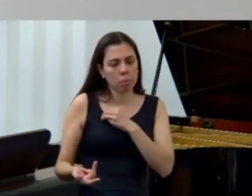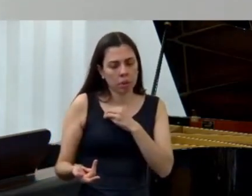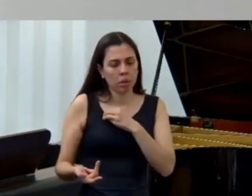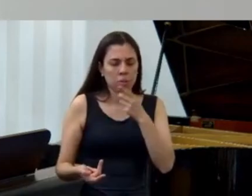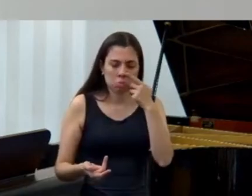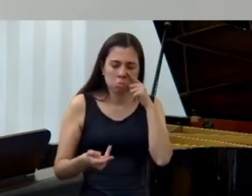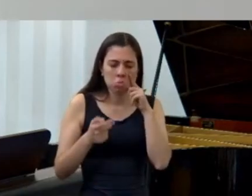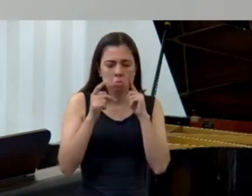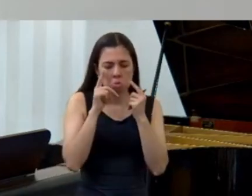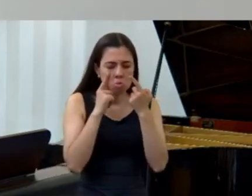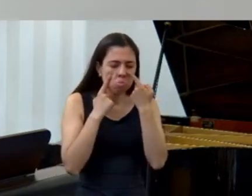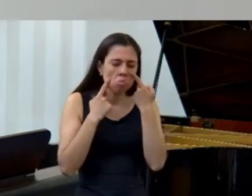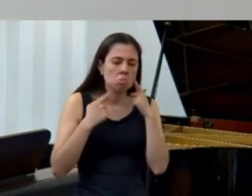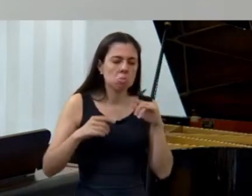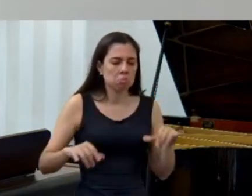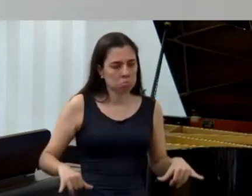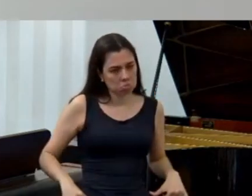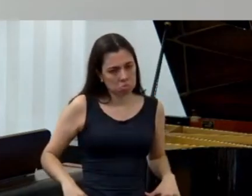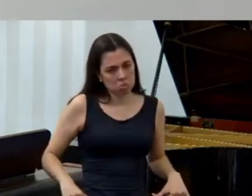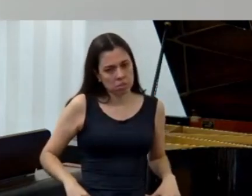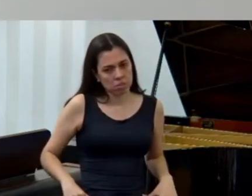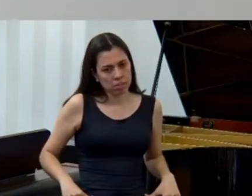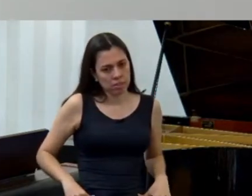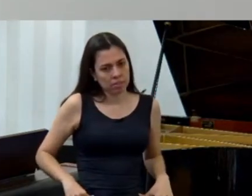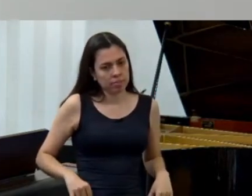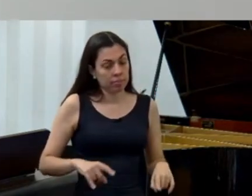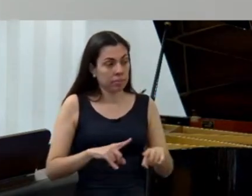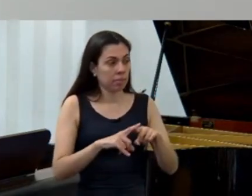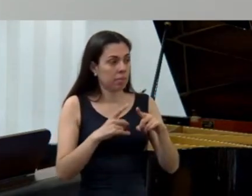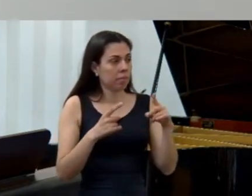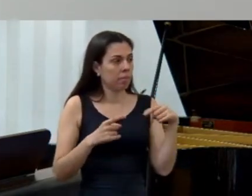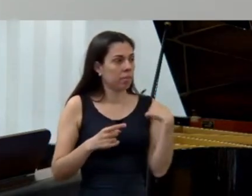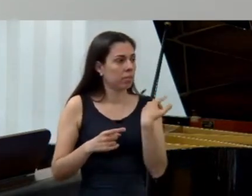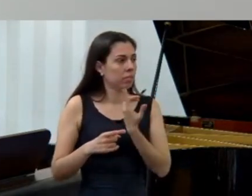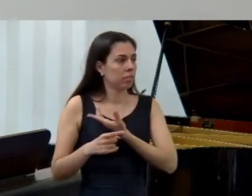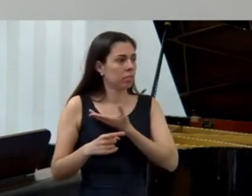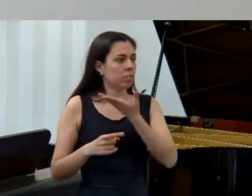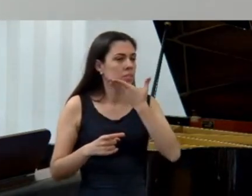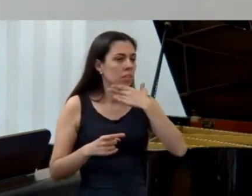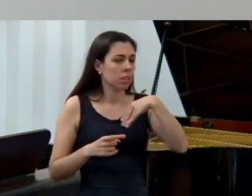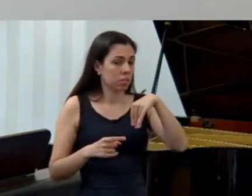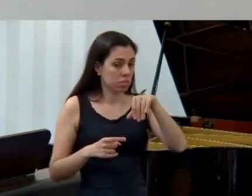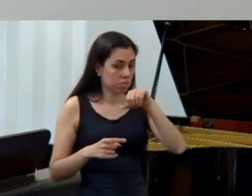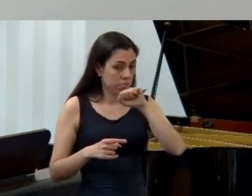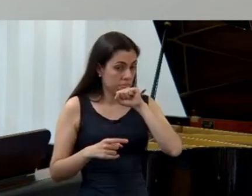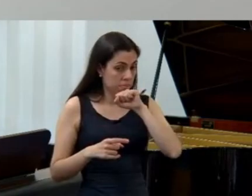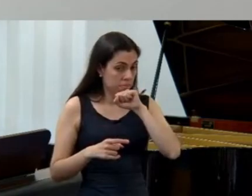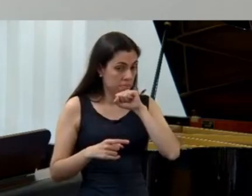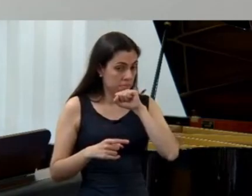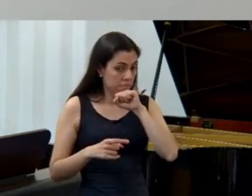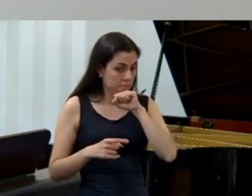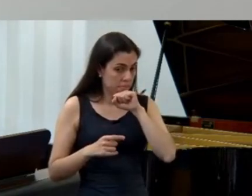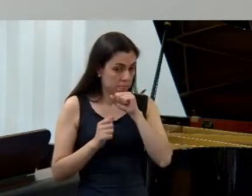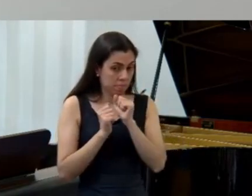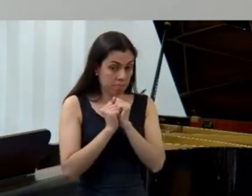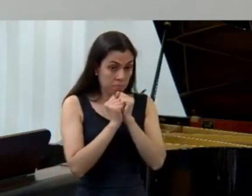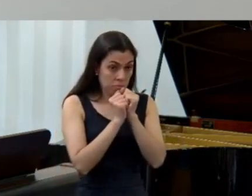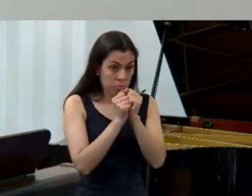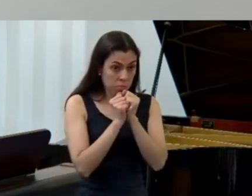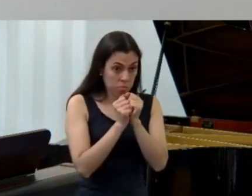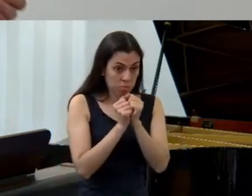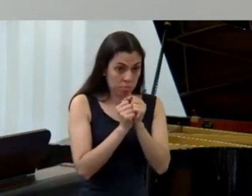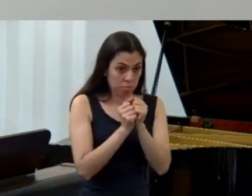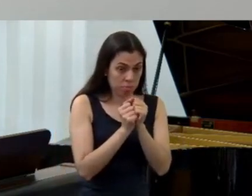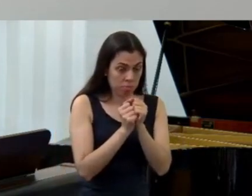choramos, e sofremos. Mas o nosso Pai, que se coloca ao lado, através do seu Filho